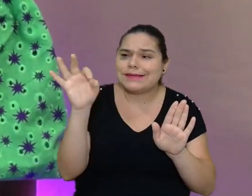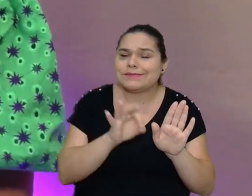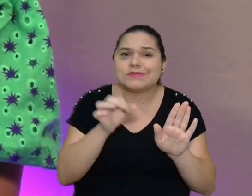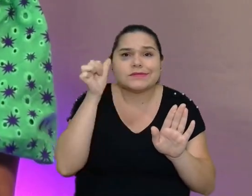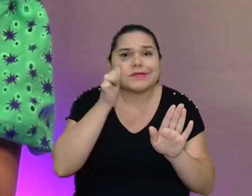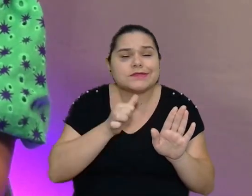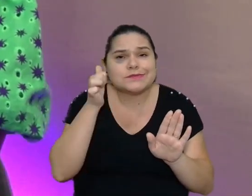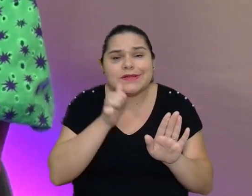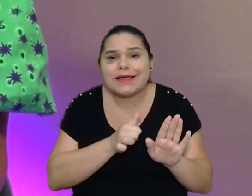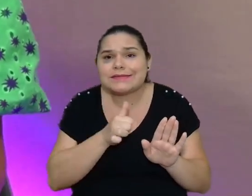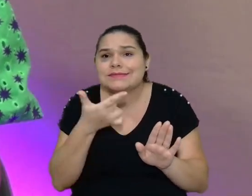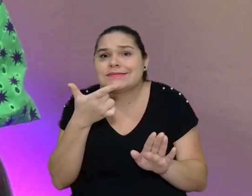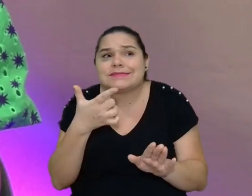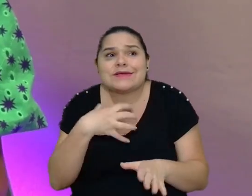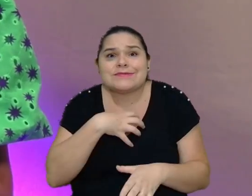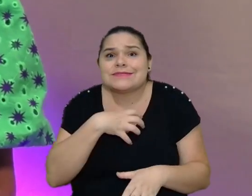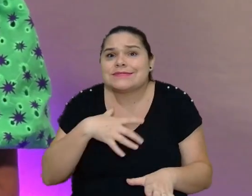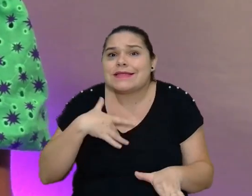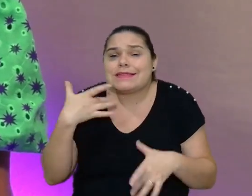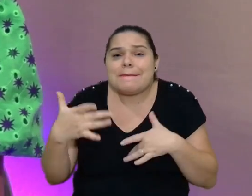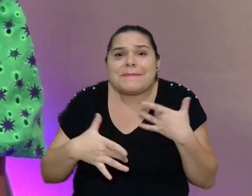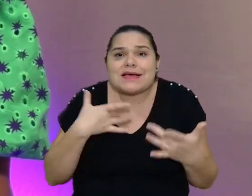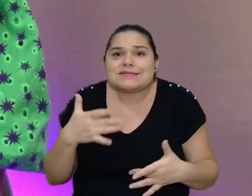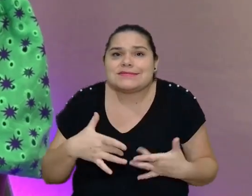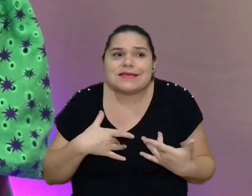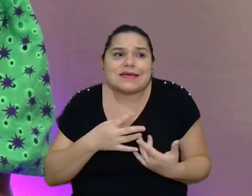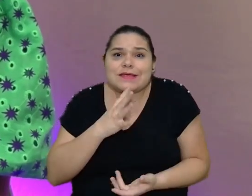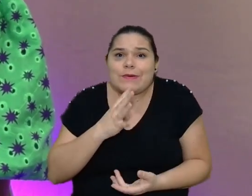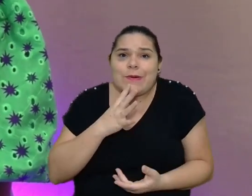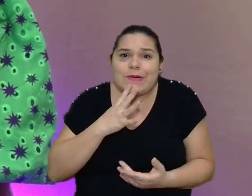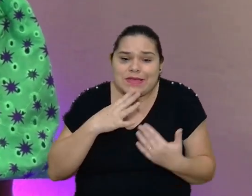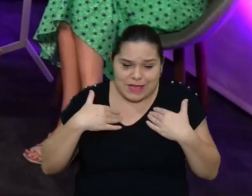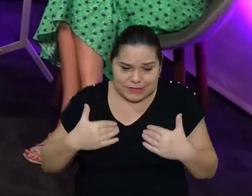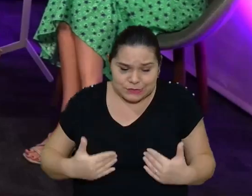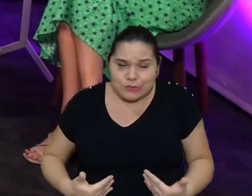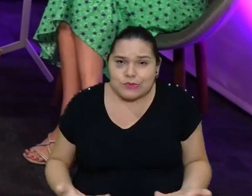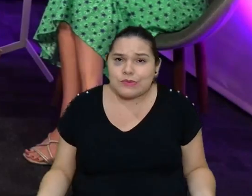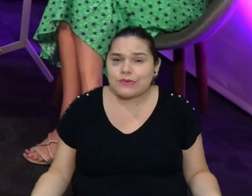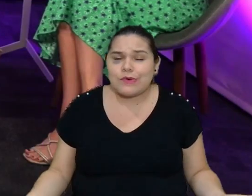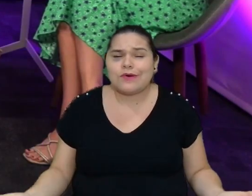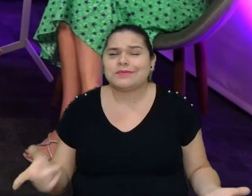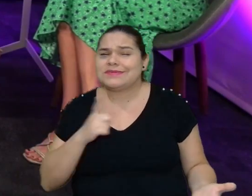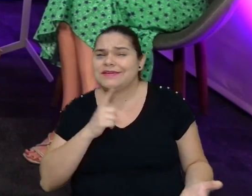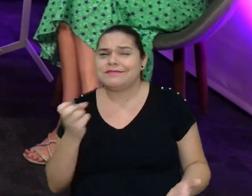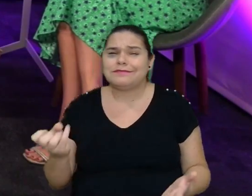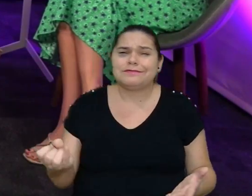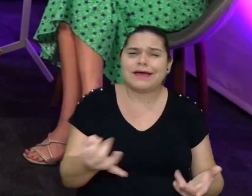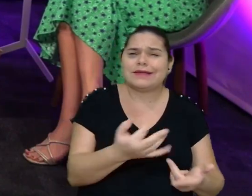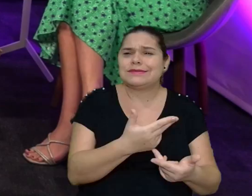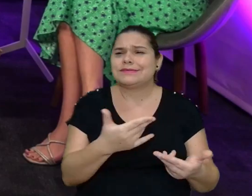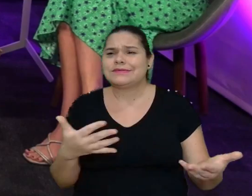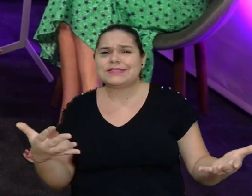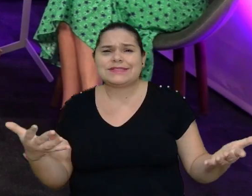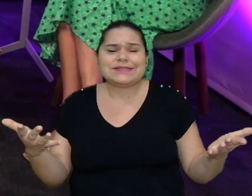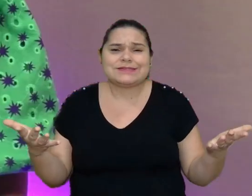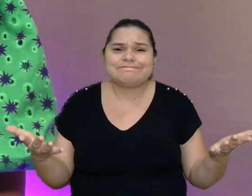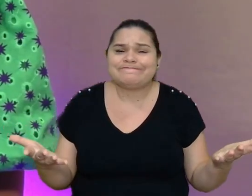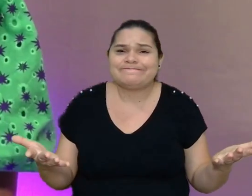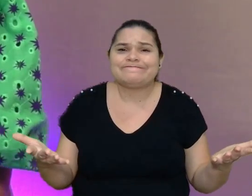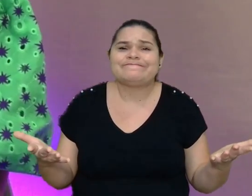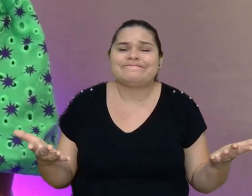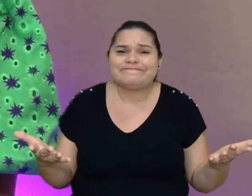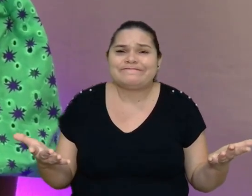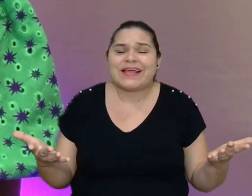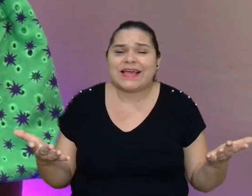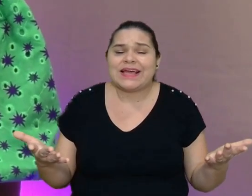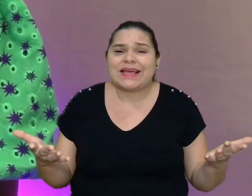Então, falou que tem um clitóris, a gente tem uns pênaltis ainda, infelizmente. Mas a coisa está mudando,